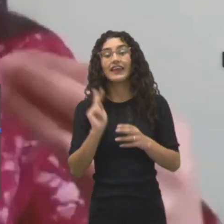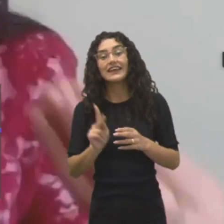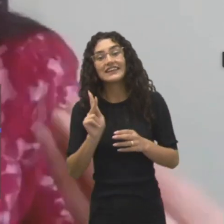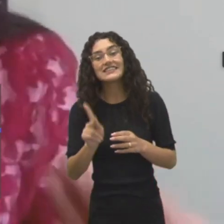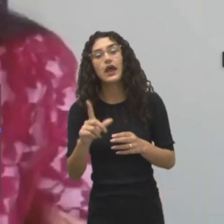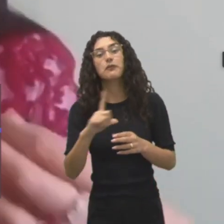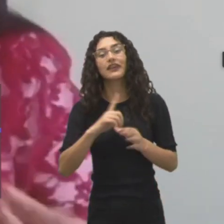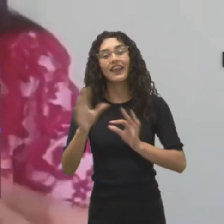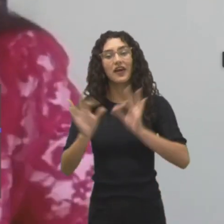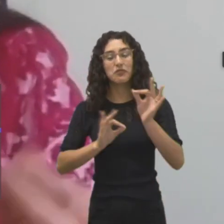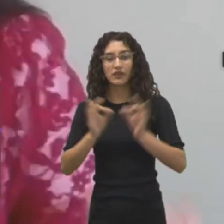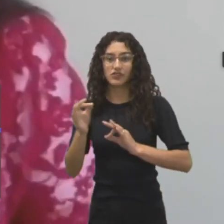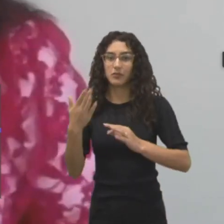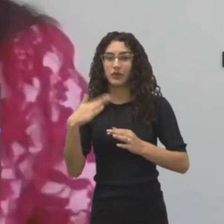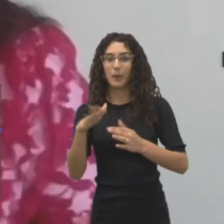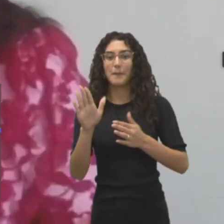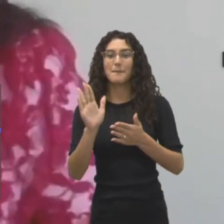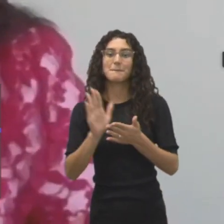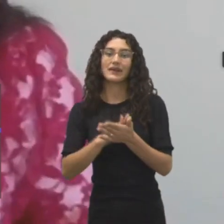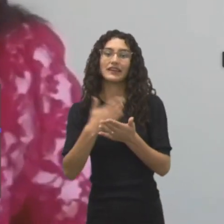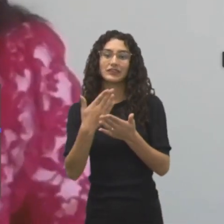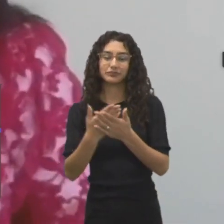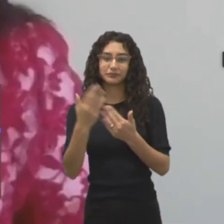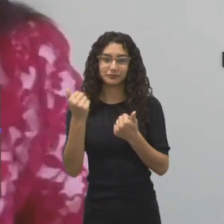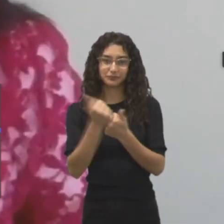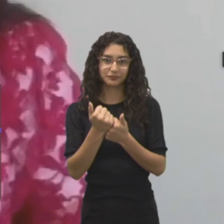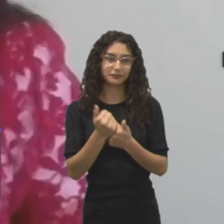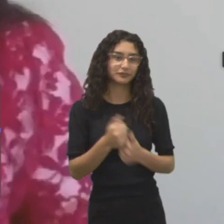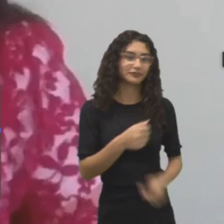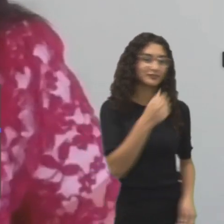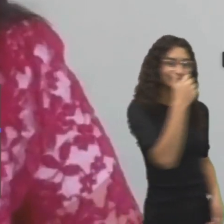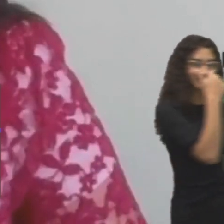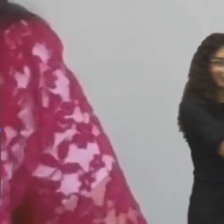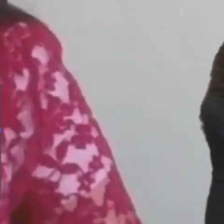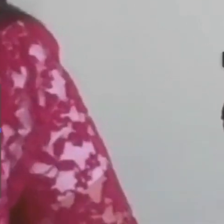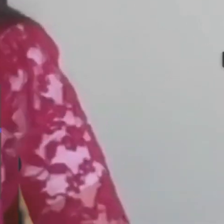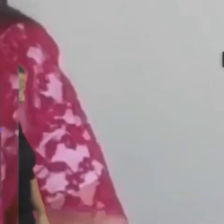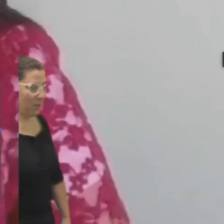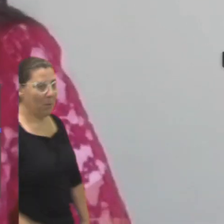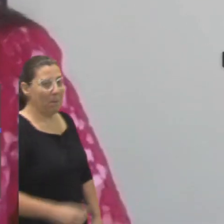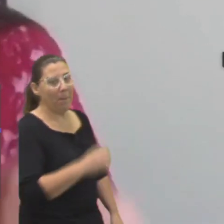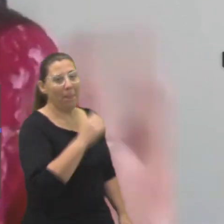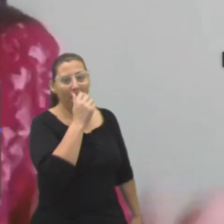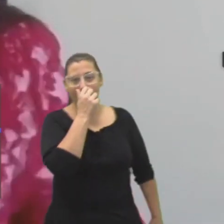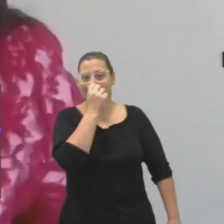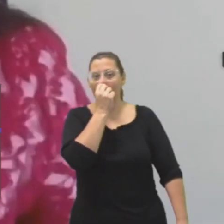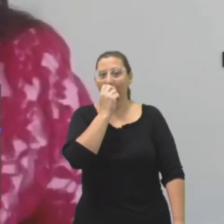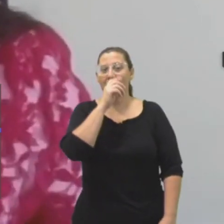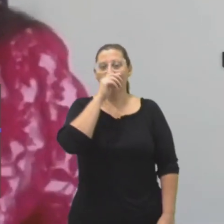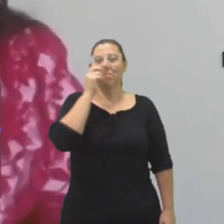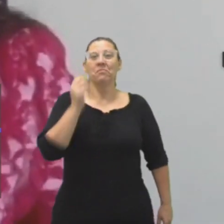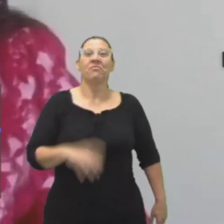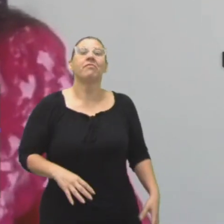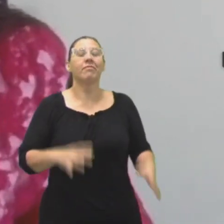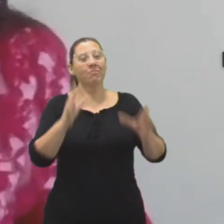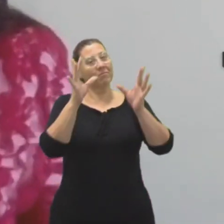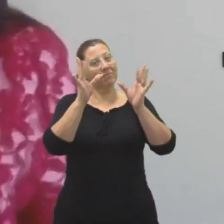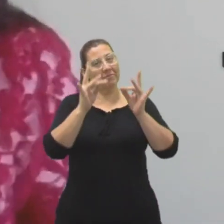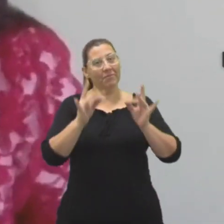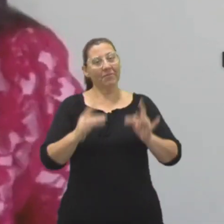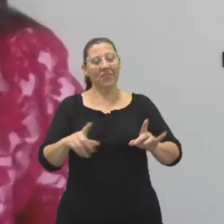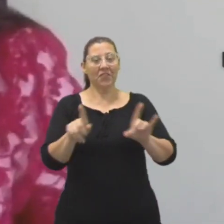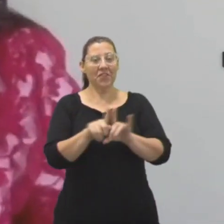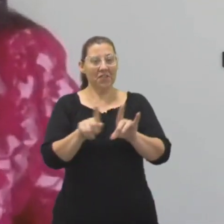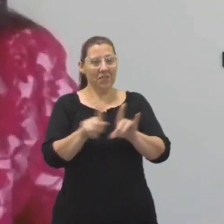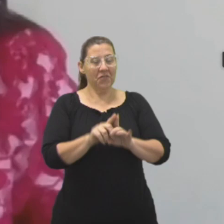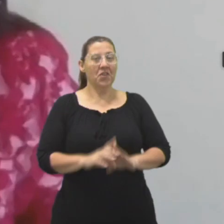um planejamento mais detalhado para o recurso desse vídeo. Professora. Um plano de aula mais detalhado também.